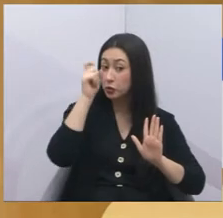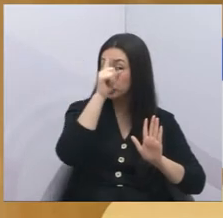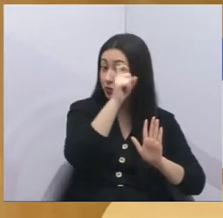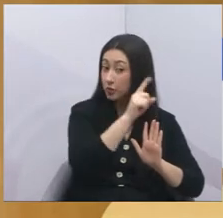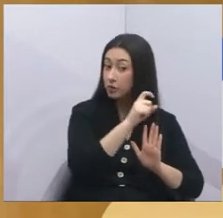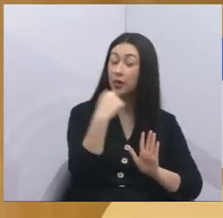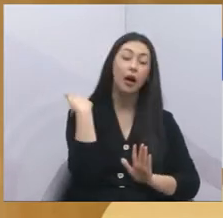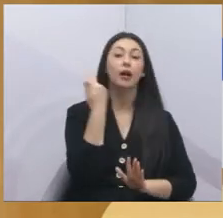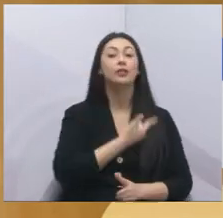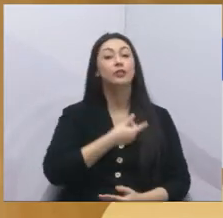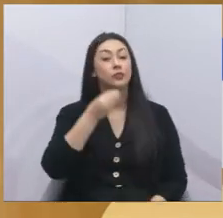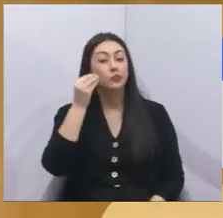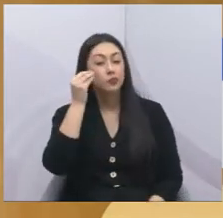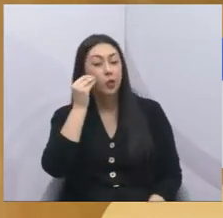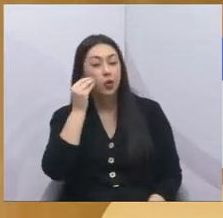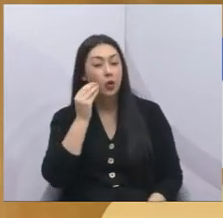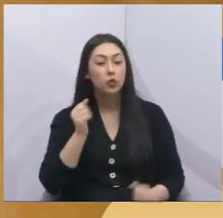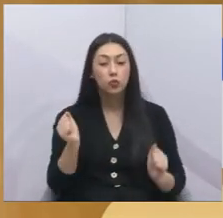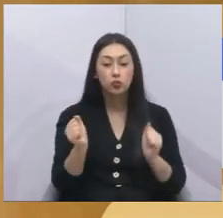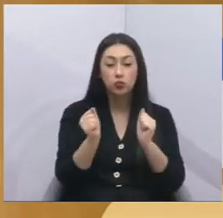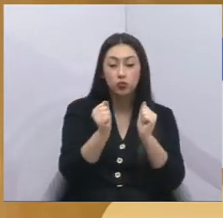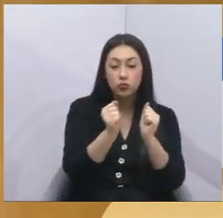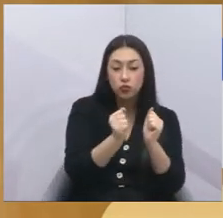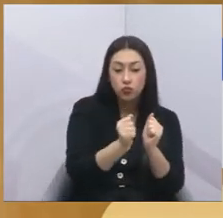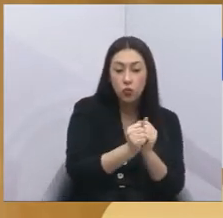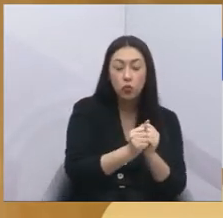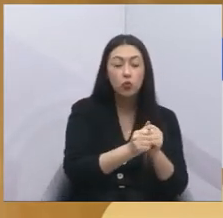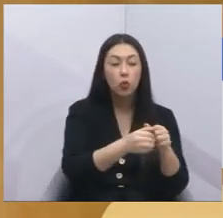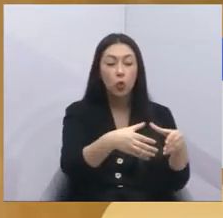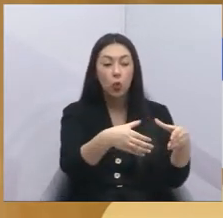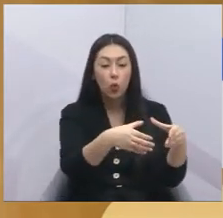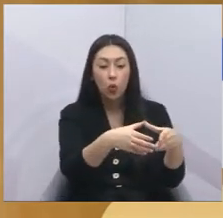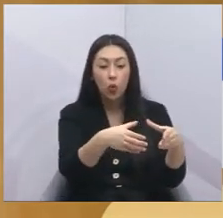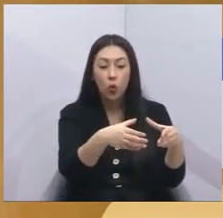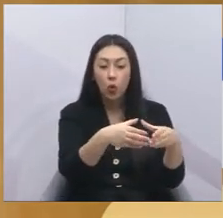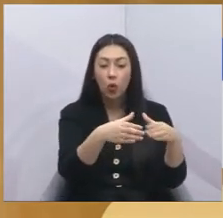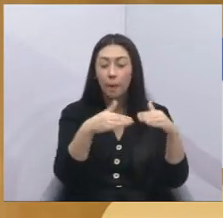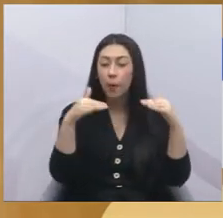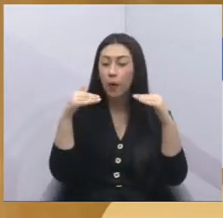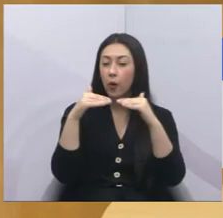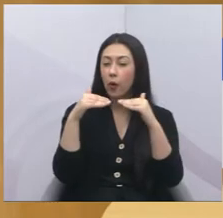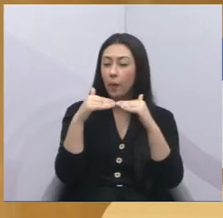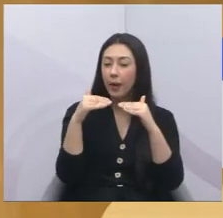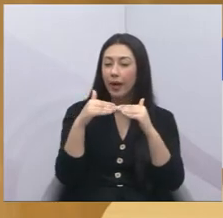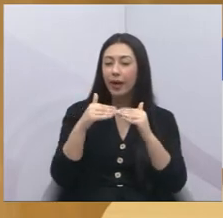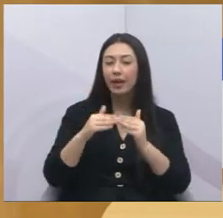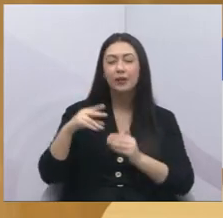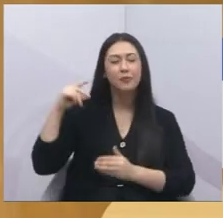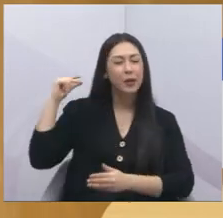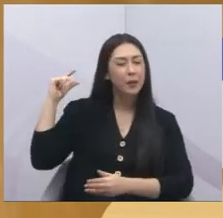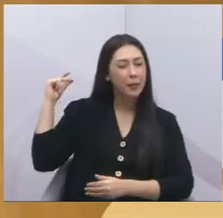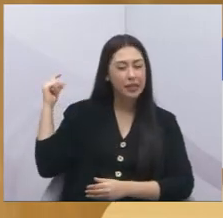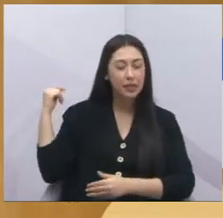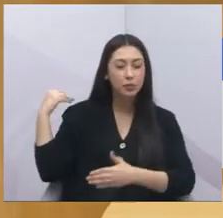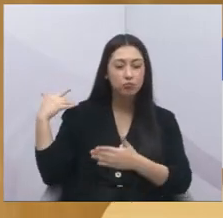tem tentado construir, junto com o Jassone, com o pessoal, um consenso desde que esse projeto foi protocolado nessa